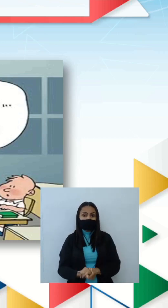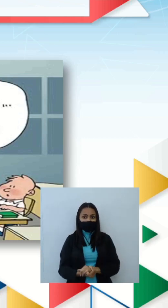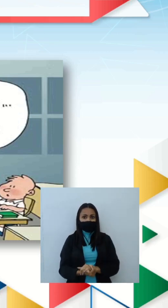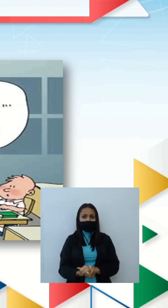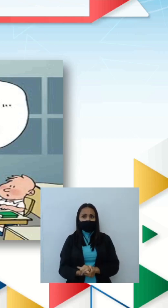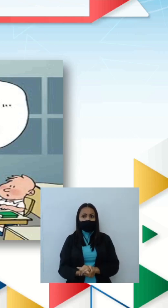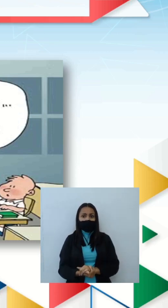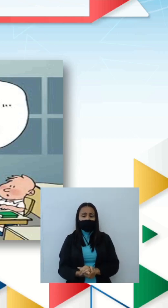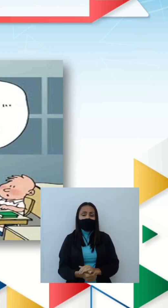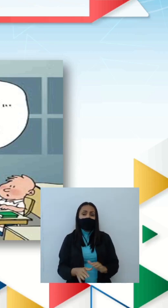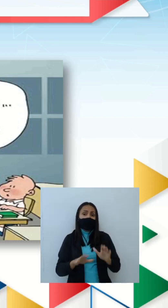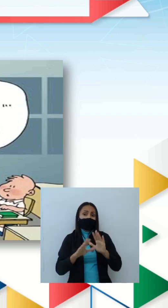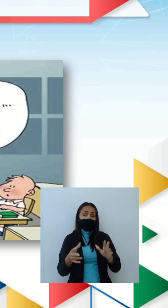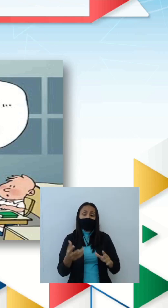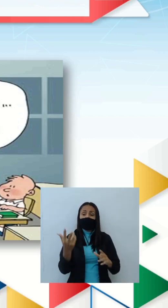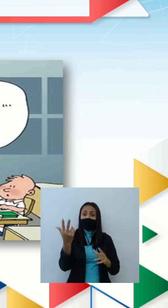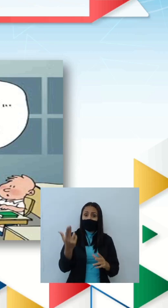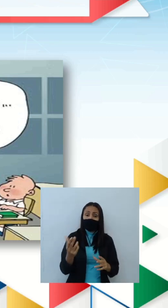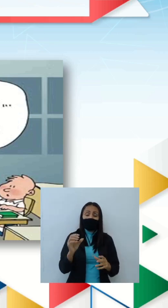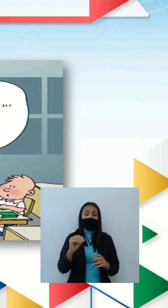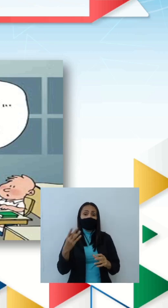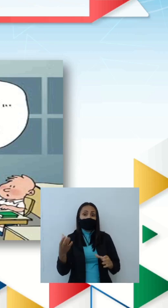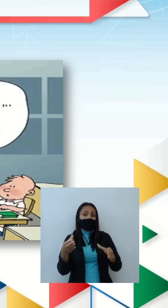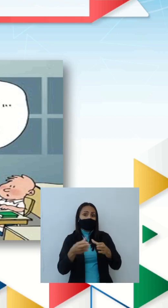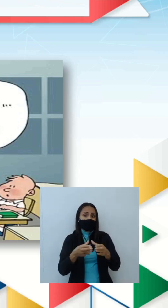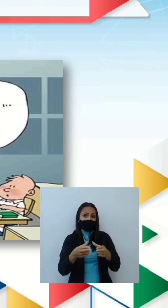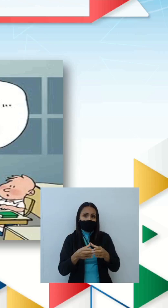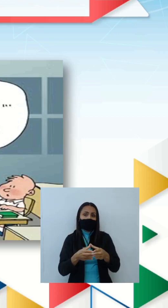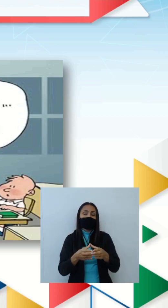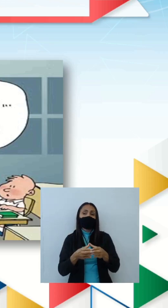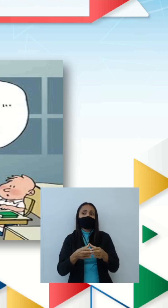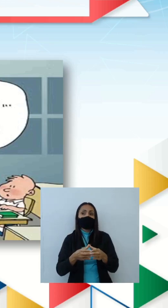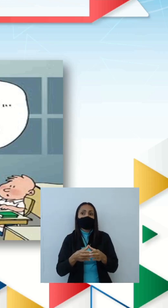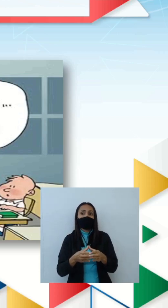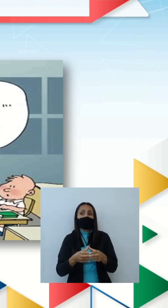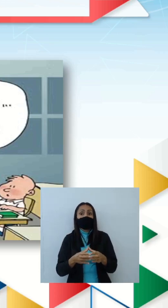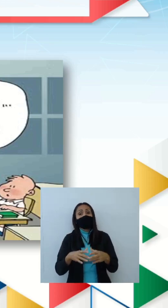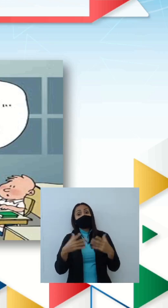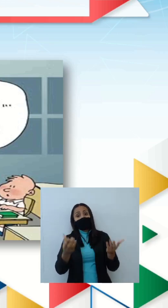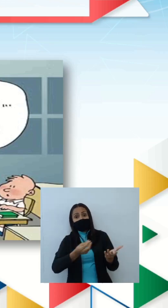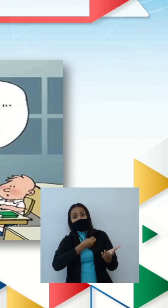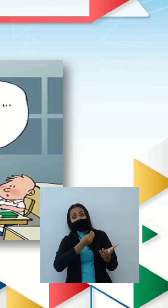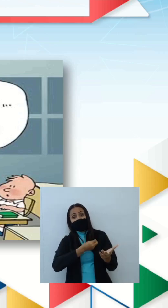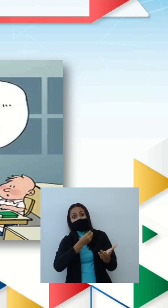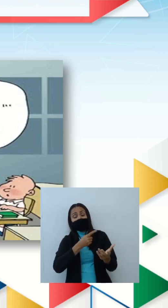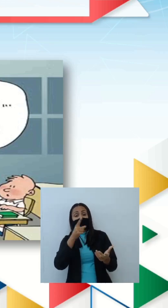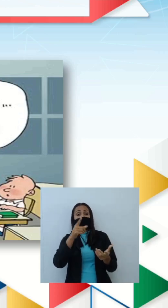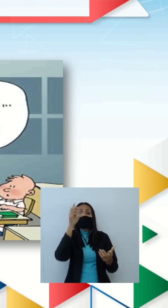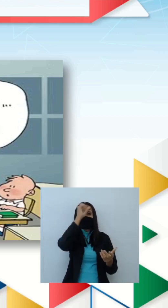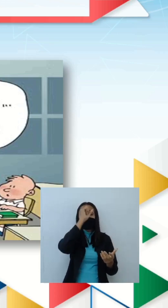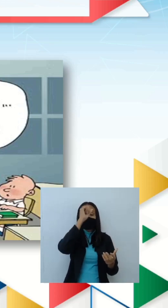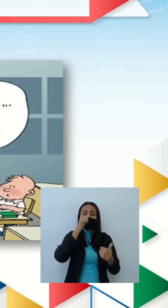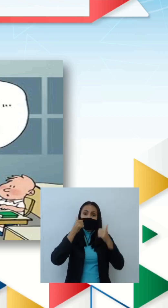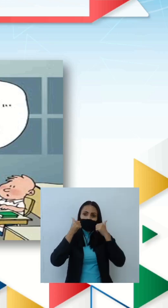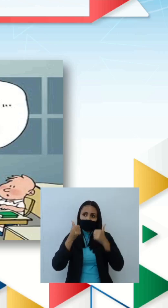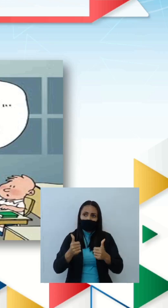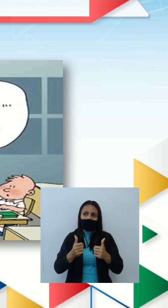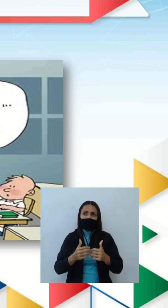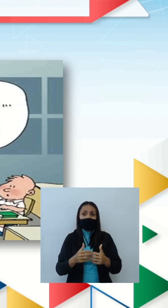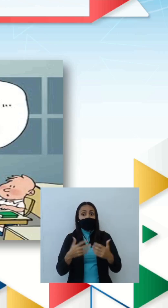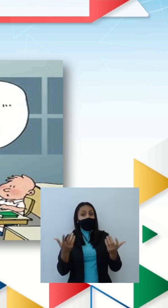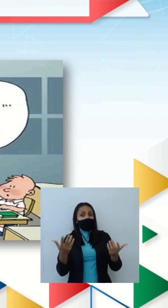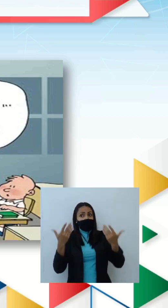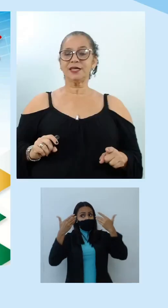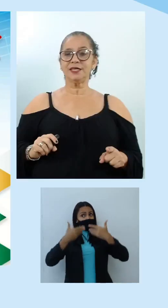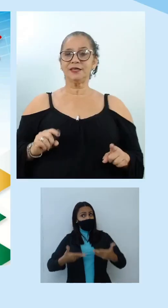dupla ou em grupo, que não seja muito extenso, mas é para a vida toda. Tá bom? Porque eu tô aqui, ó, eu tô